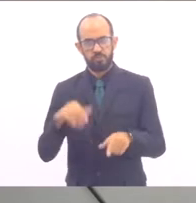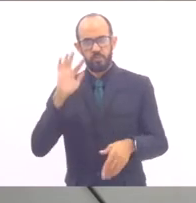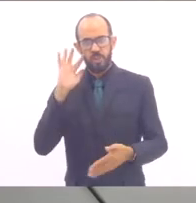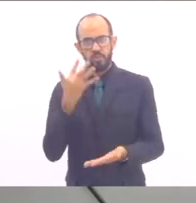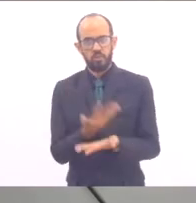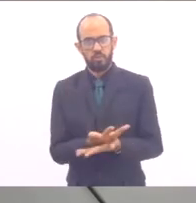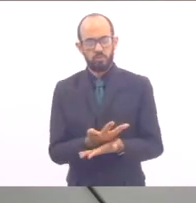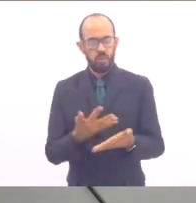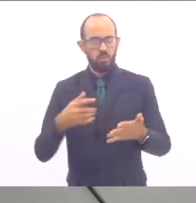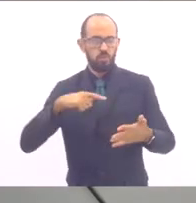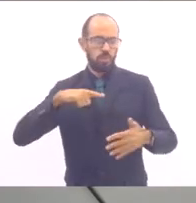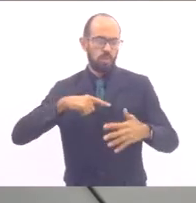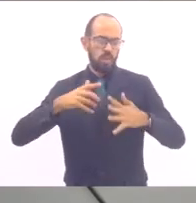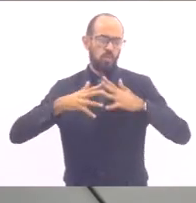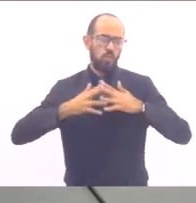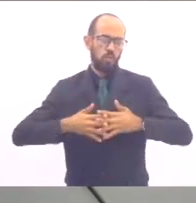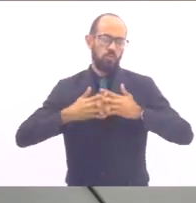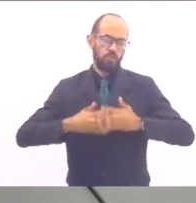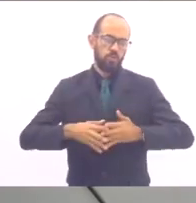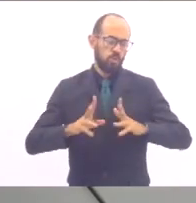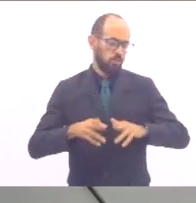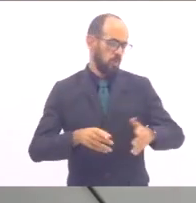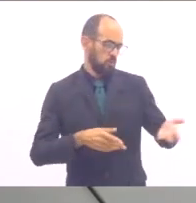O conflito, como o Montovani falou ali,